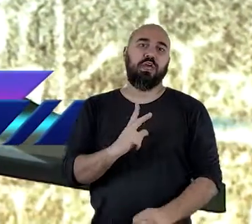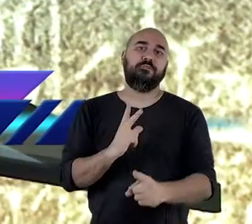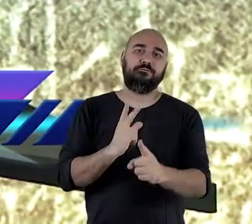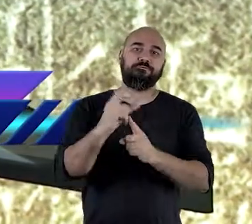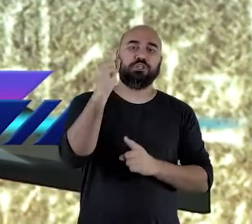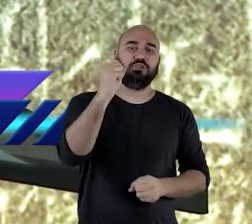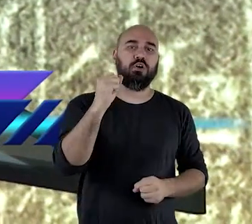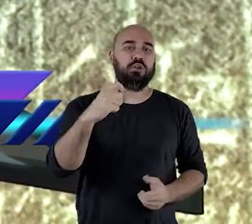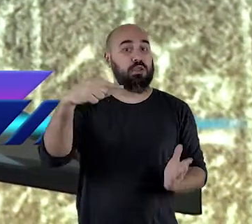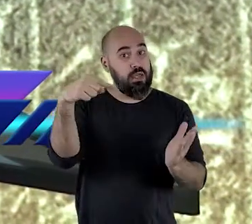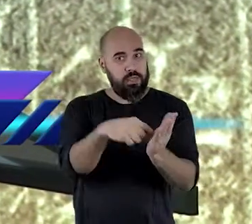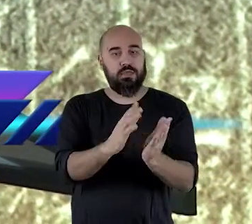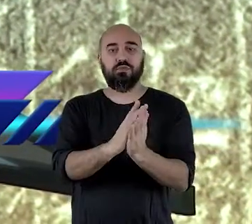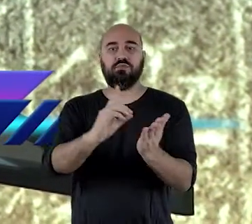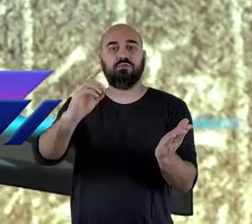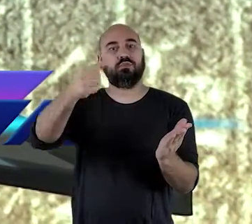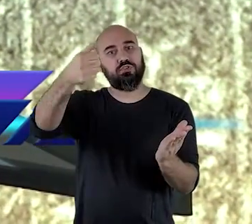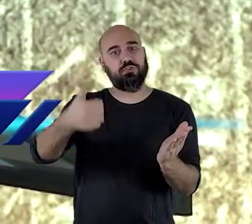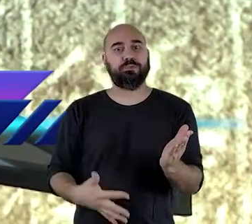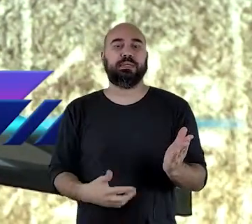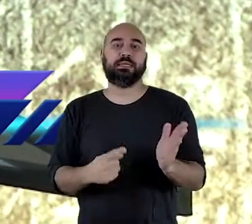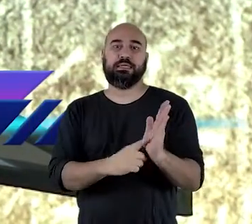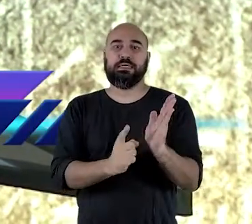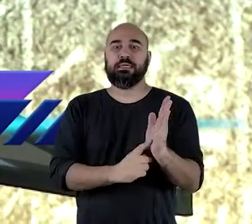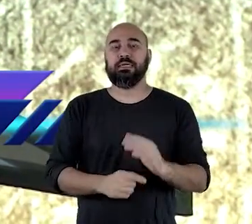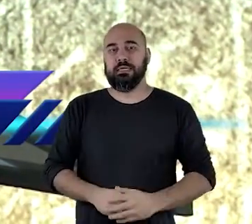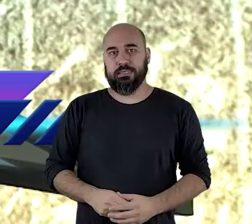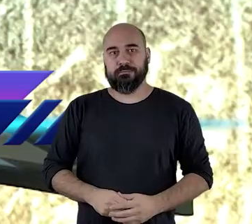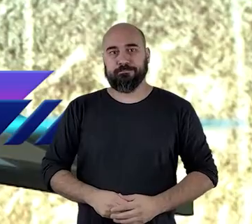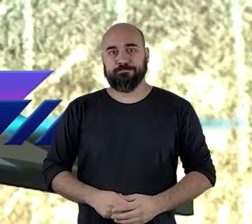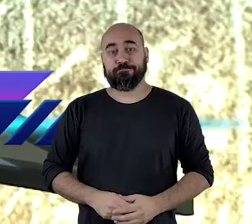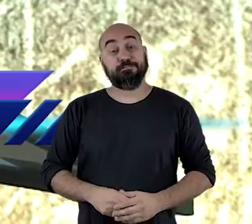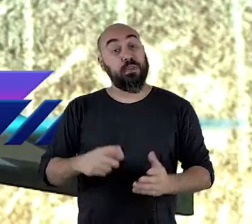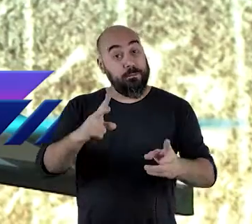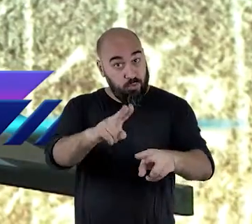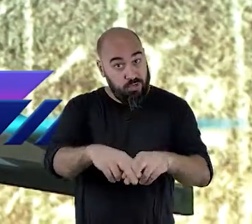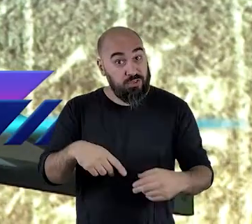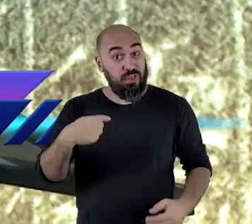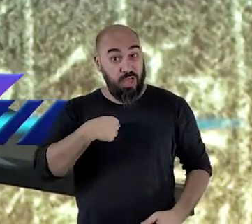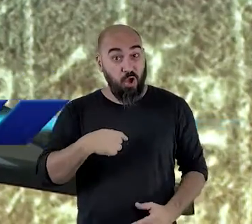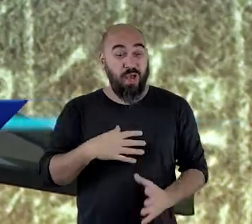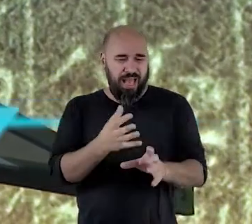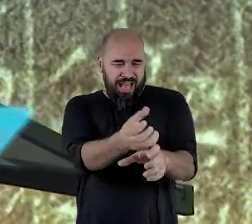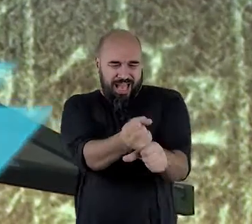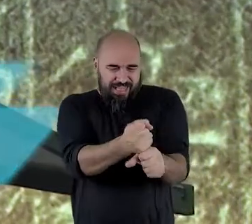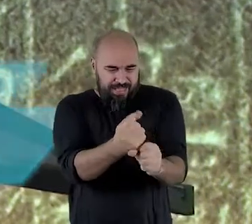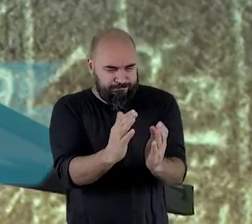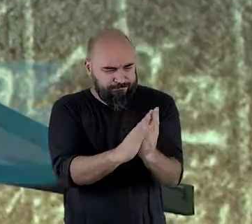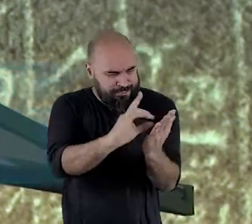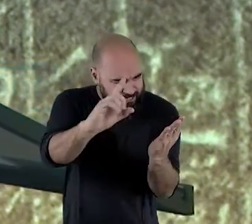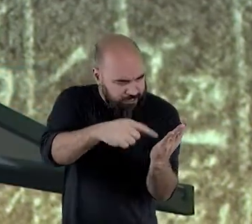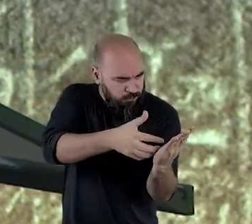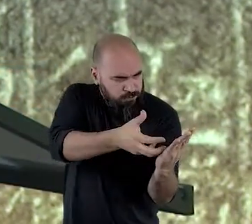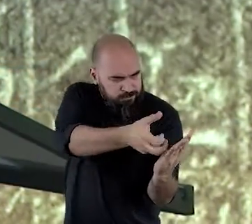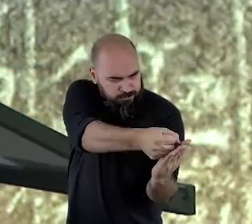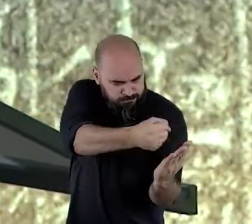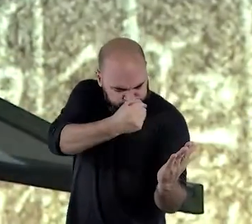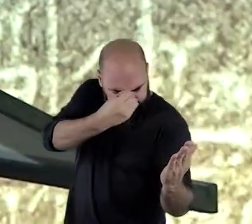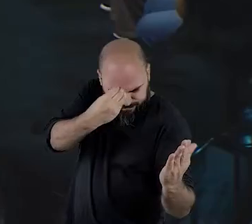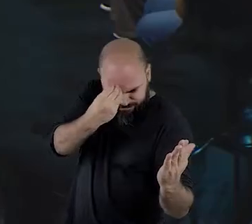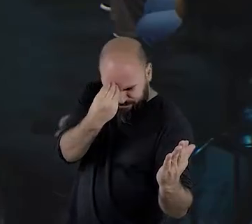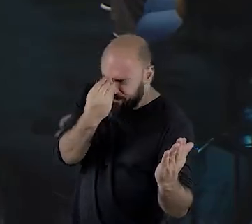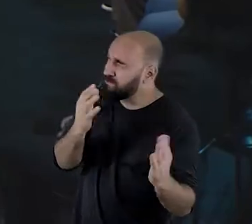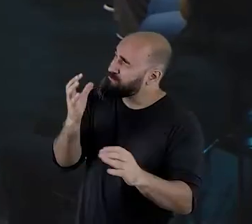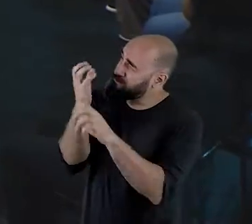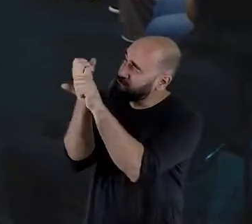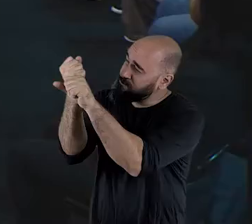É isso que a Bíblia nos garante. É isso que você tem que se agarrar ao entender Daniel capítulo 1. Se o